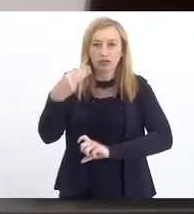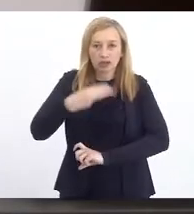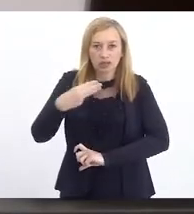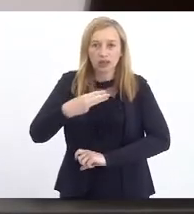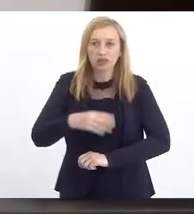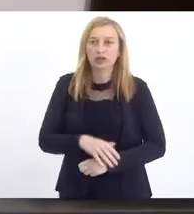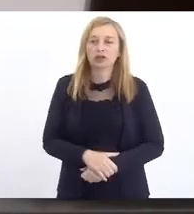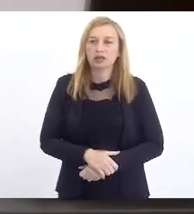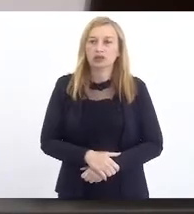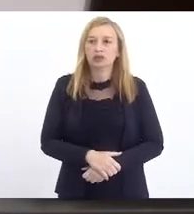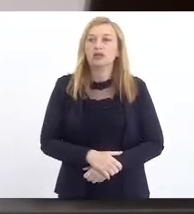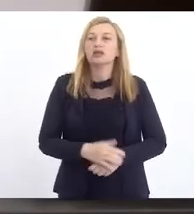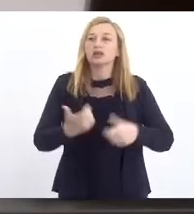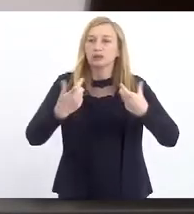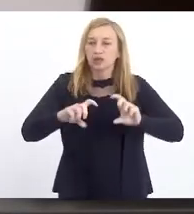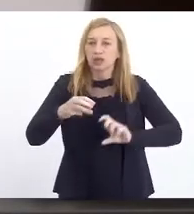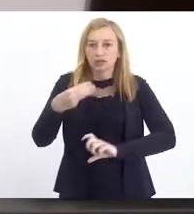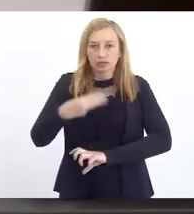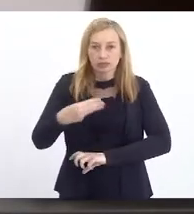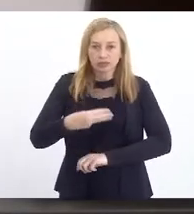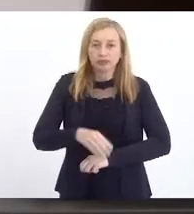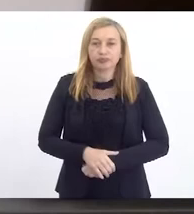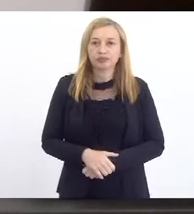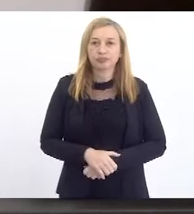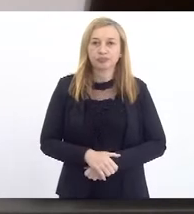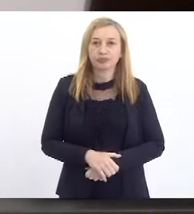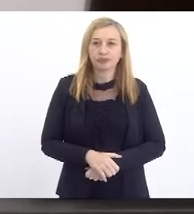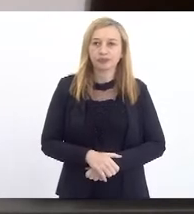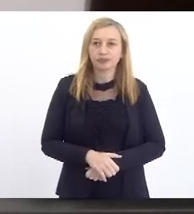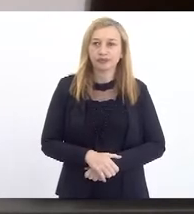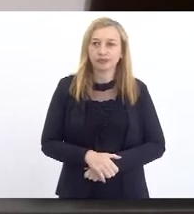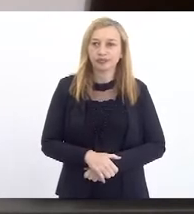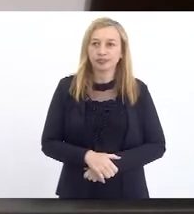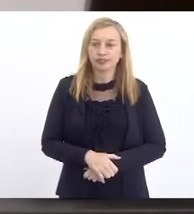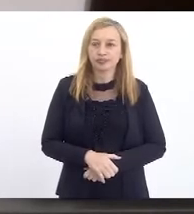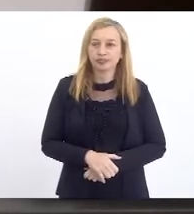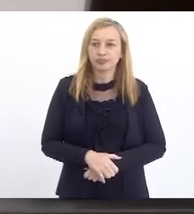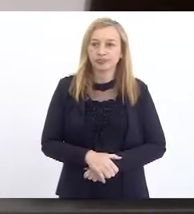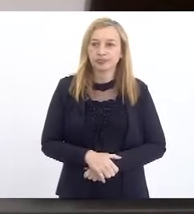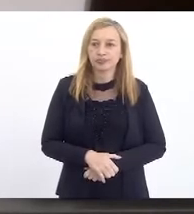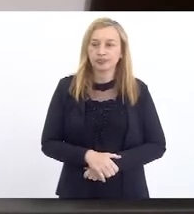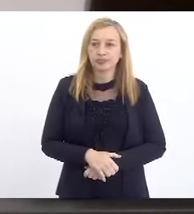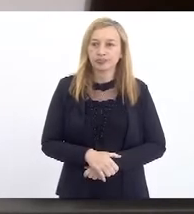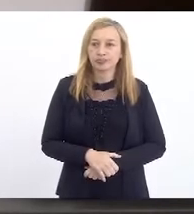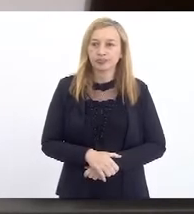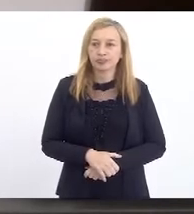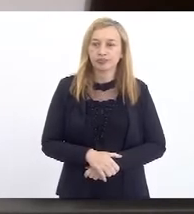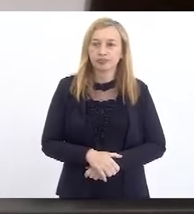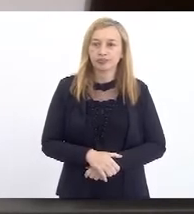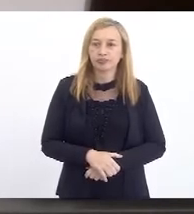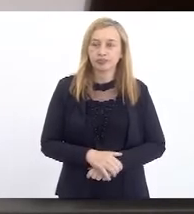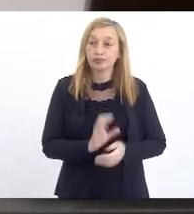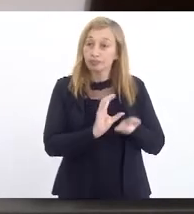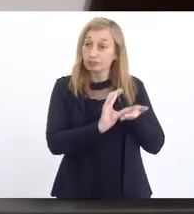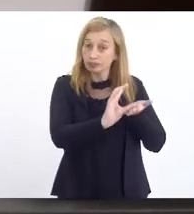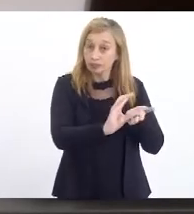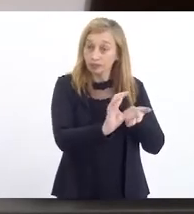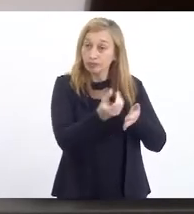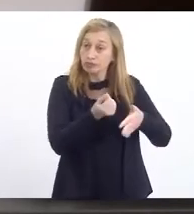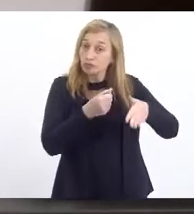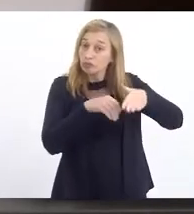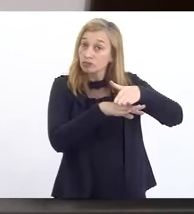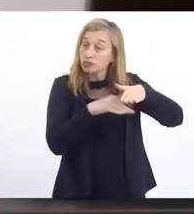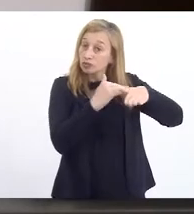3º. Parágrafo 3º. Constituem-se receitas do fundo, de que trata o caput deste